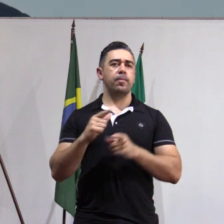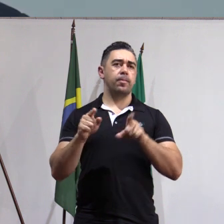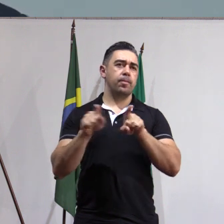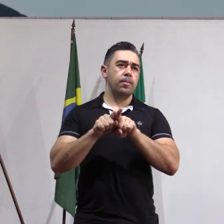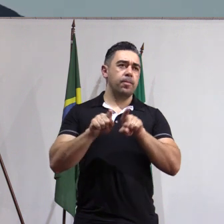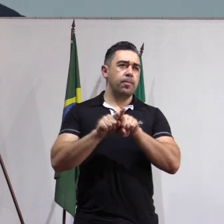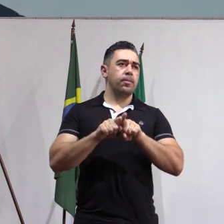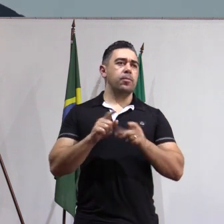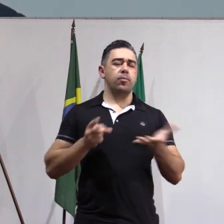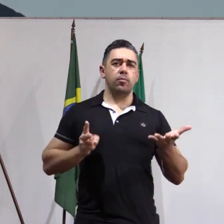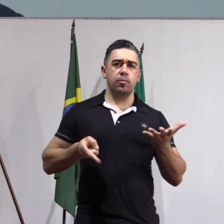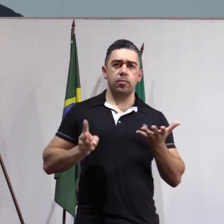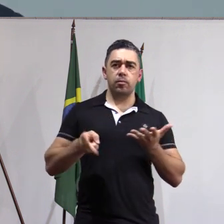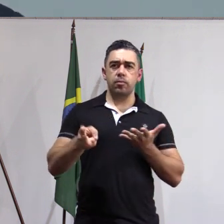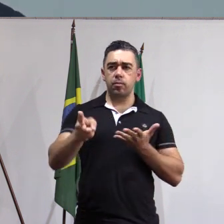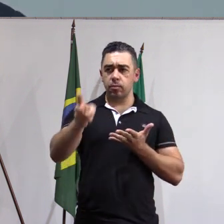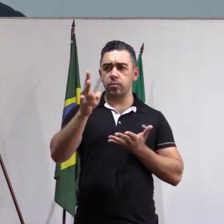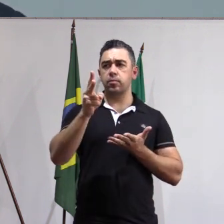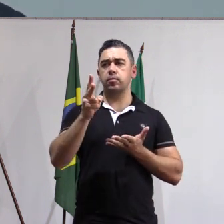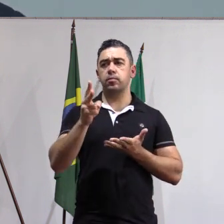e constantemente